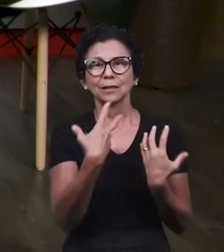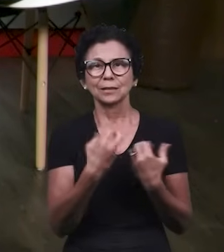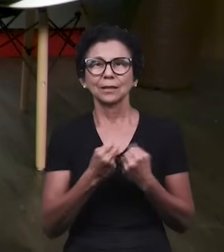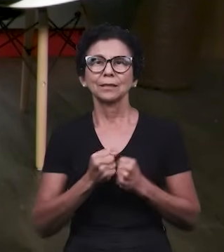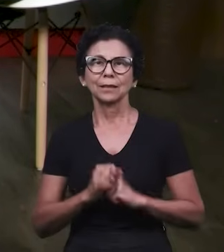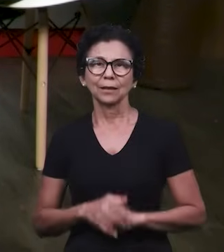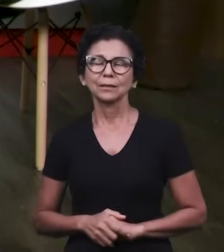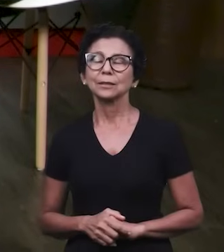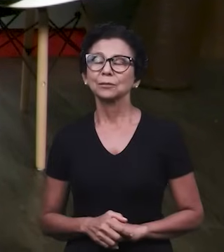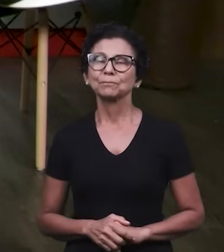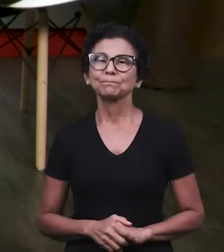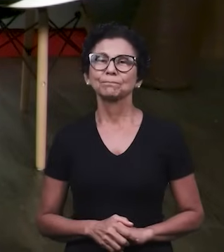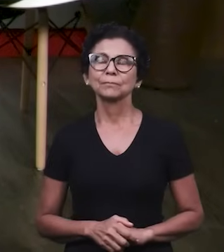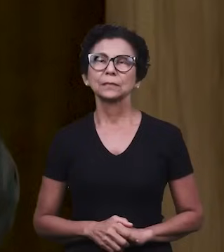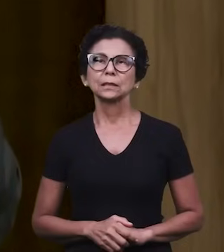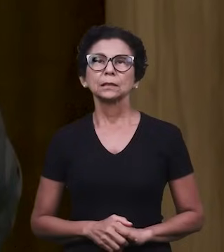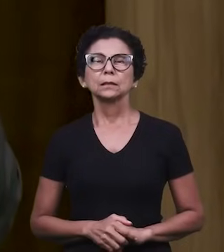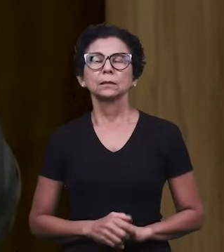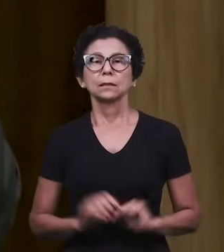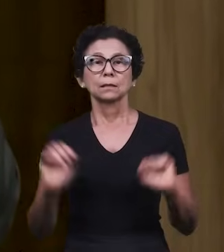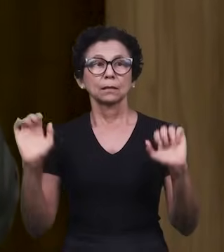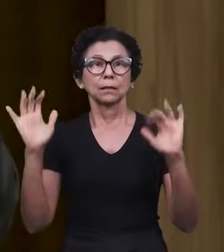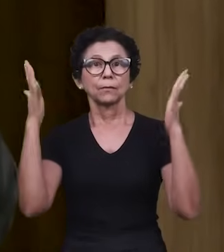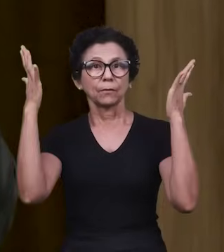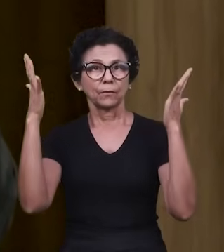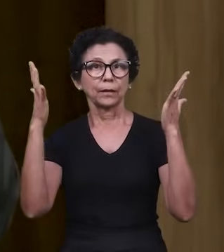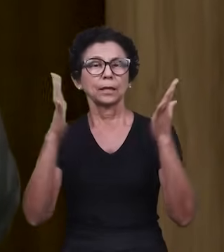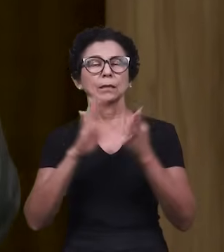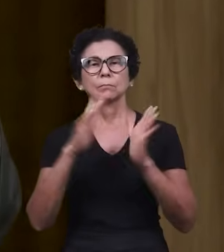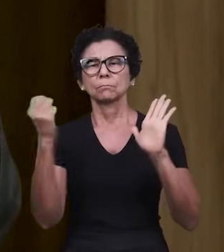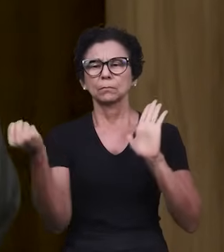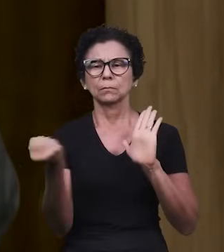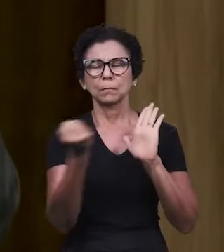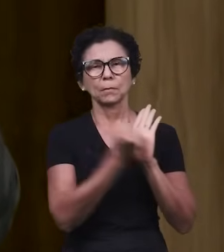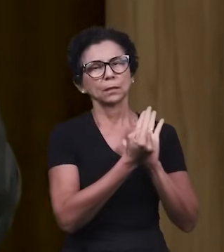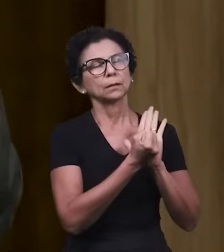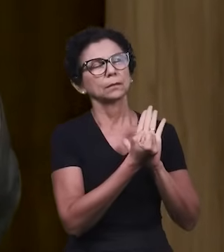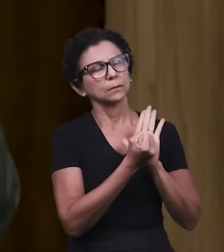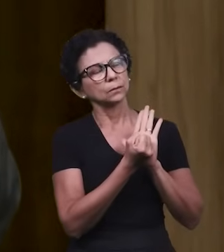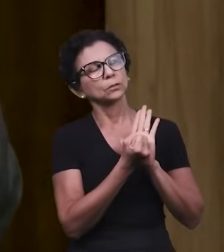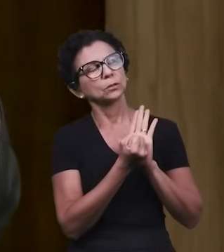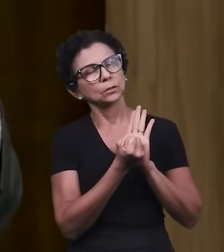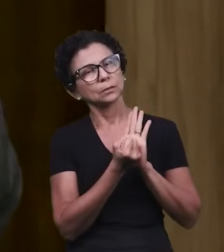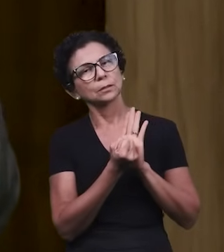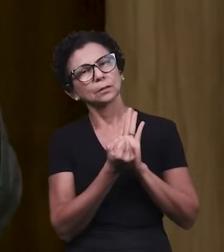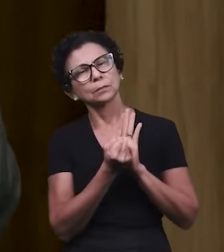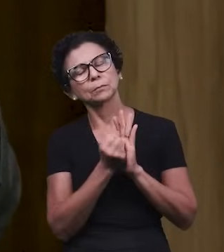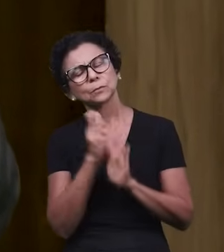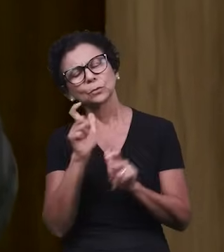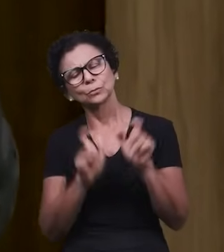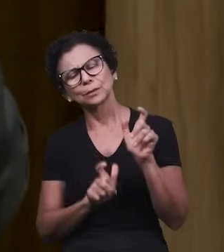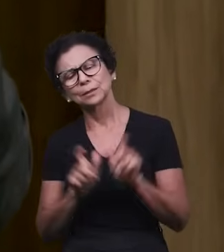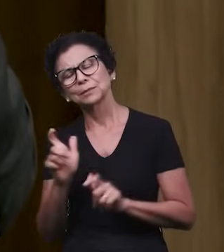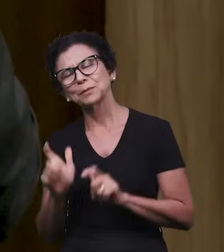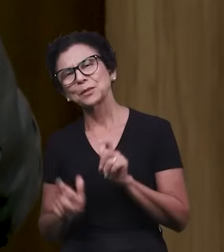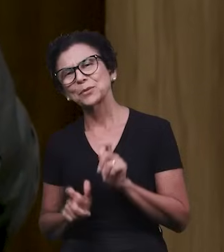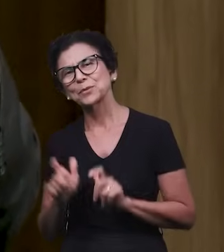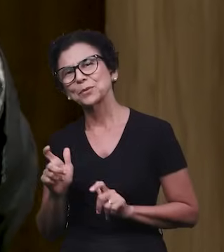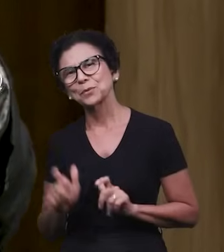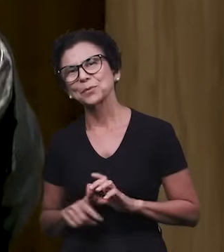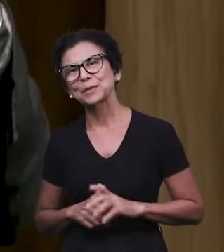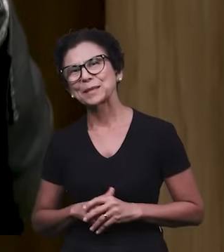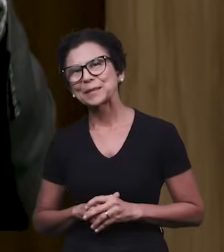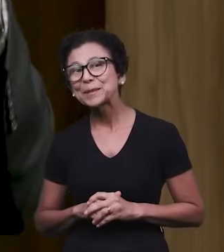sabemos que este evento, ele será marcante. E muitos serão aqueles que haverão de